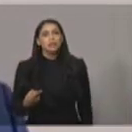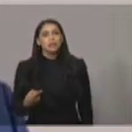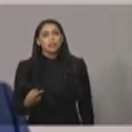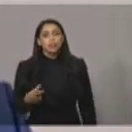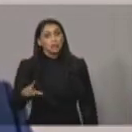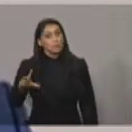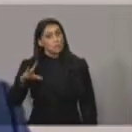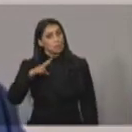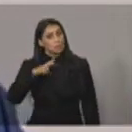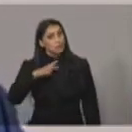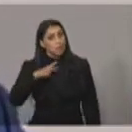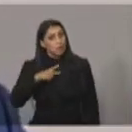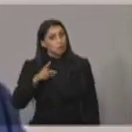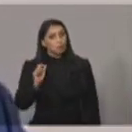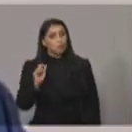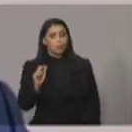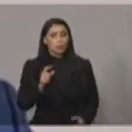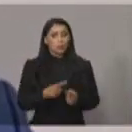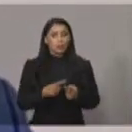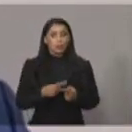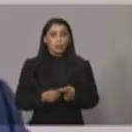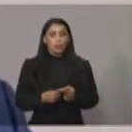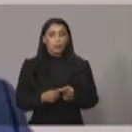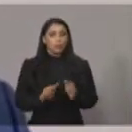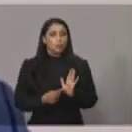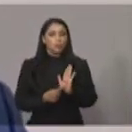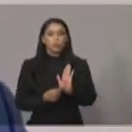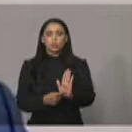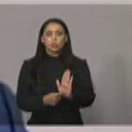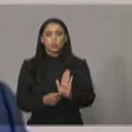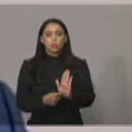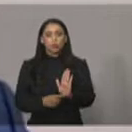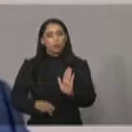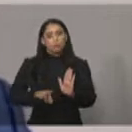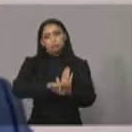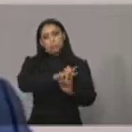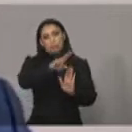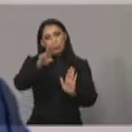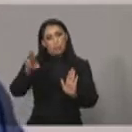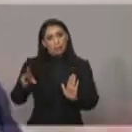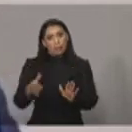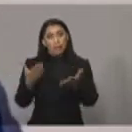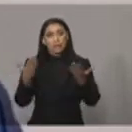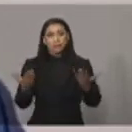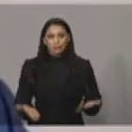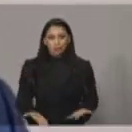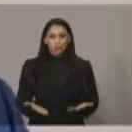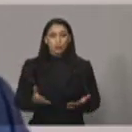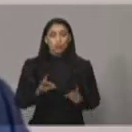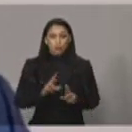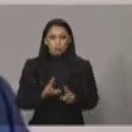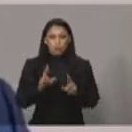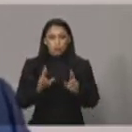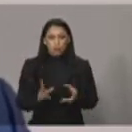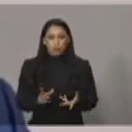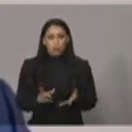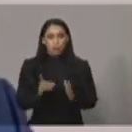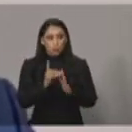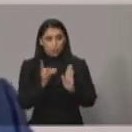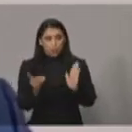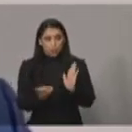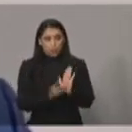ordem privada, já que as razões públicas apresentadas foram de ordem extremamente genérica. Diante disso, e ao contrário do feito no